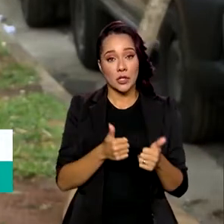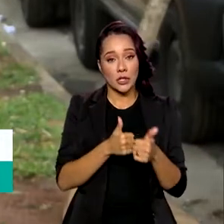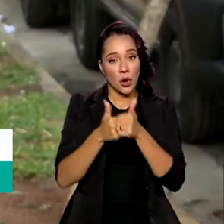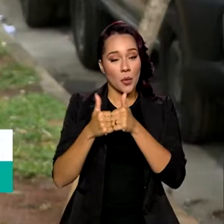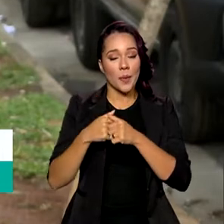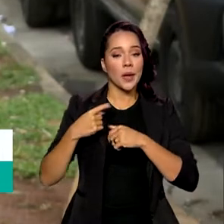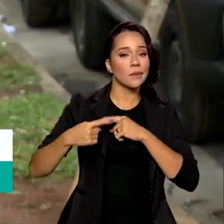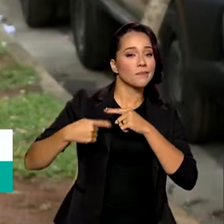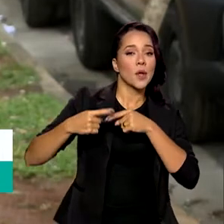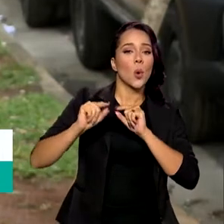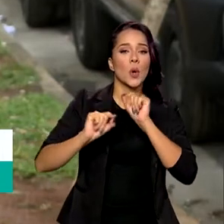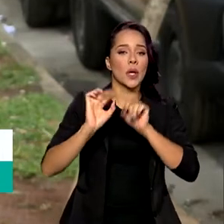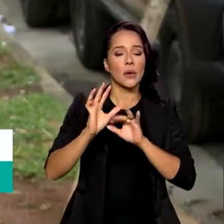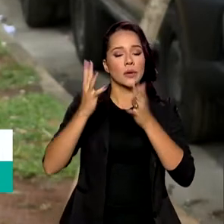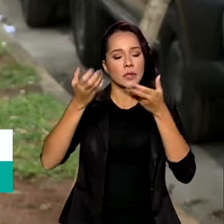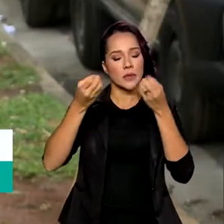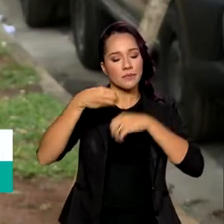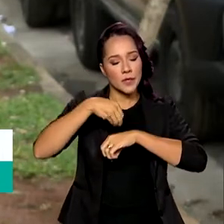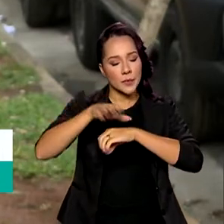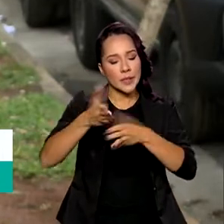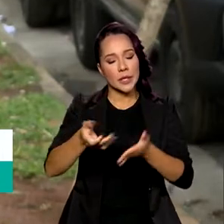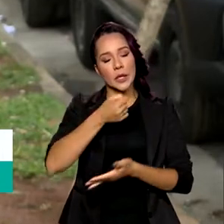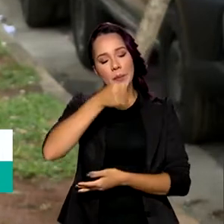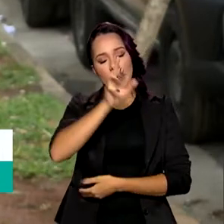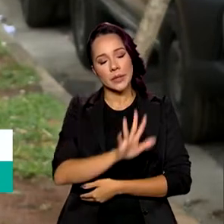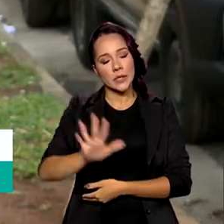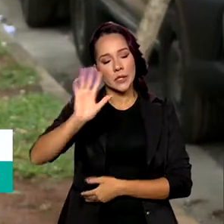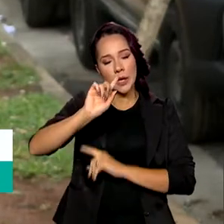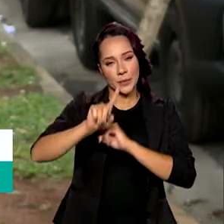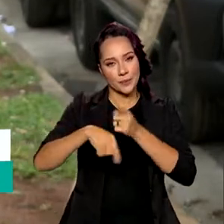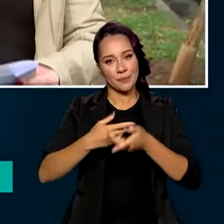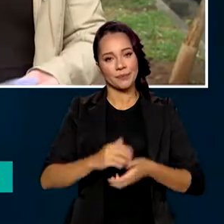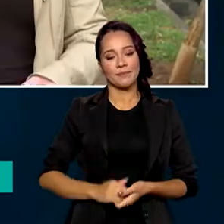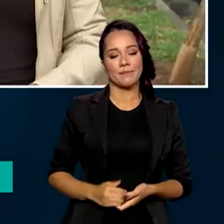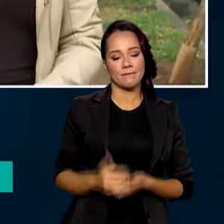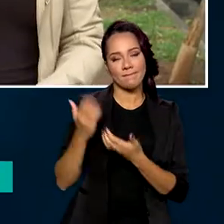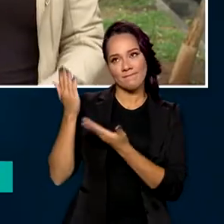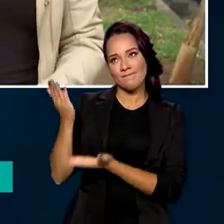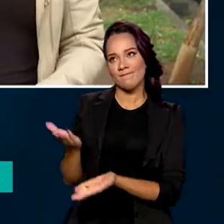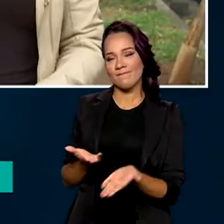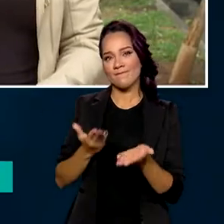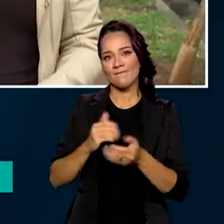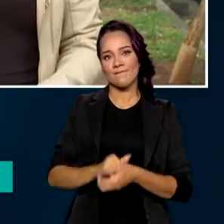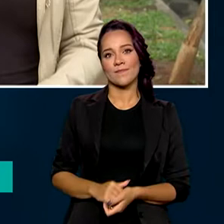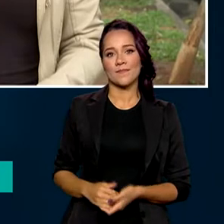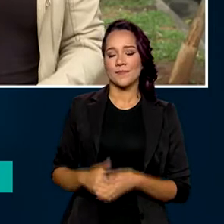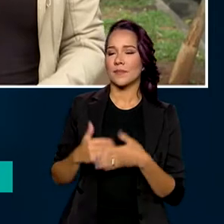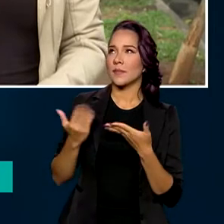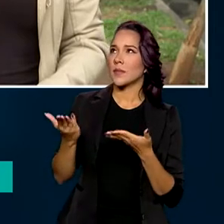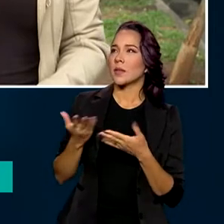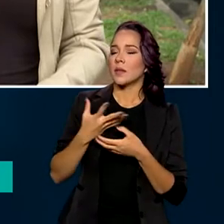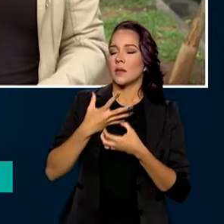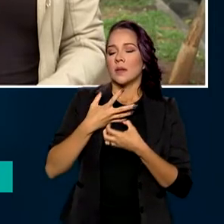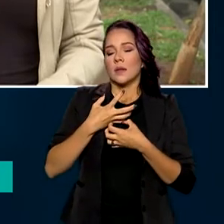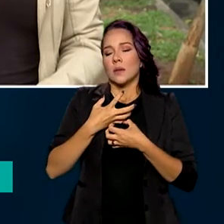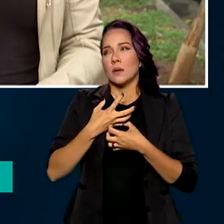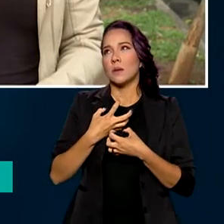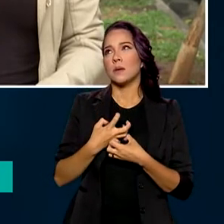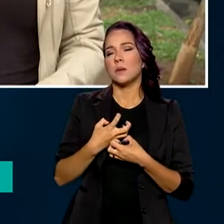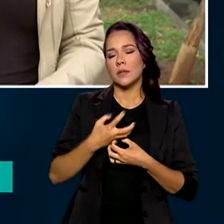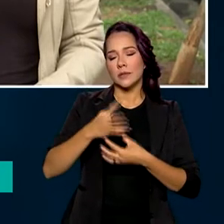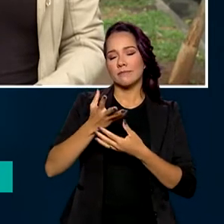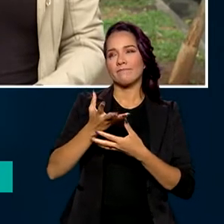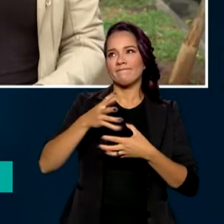os desdobramentos desse caso e traz aqui no Repórter Nacional assim que tivermos volto com vocês em estúdio de foto lamentável a